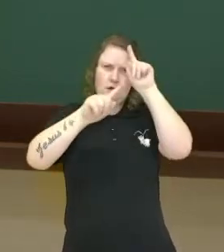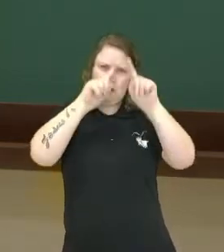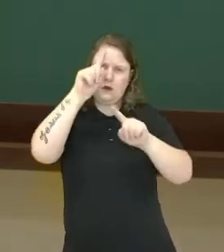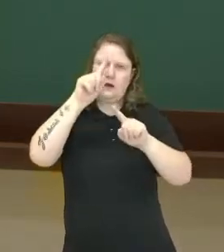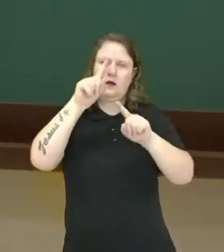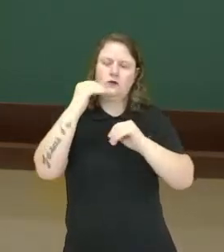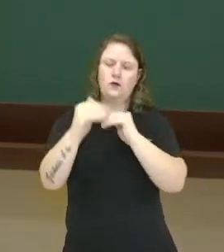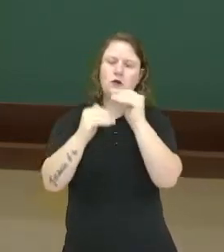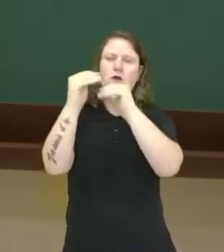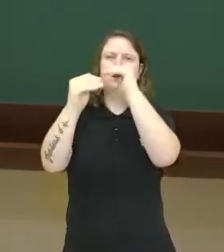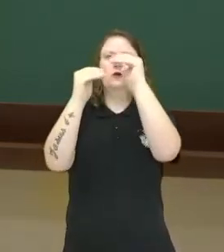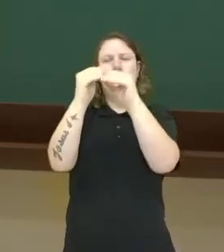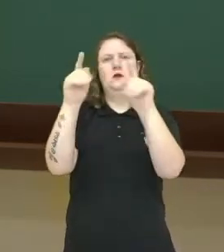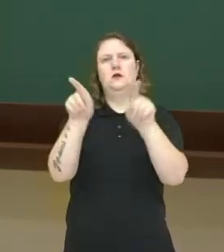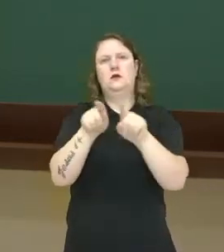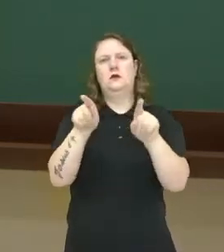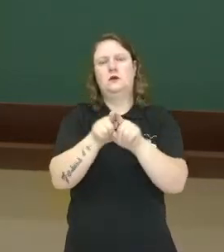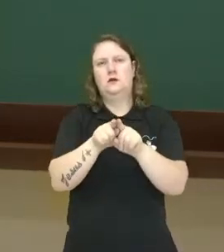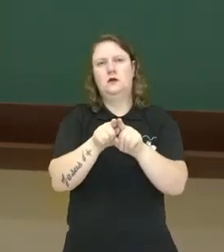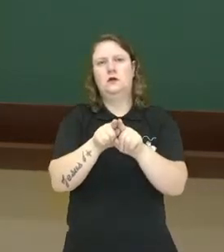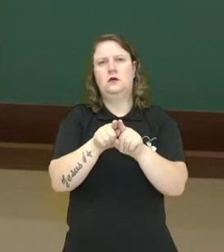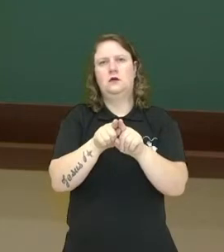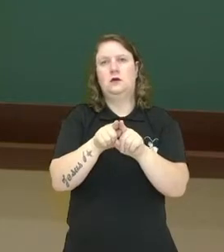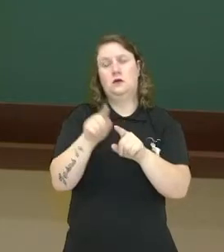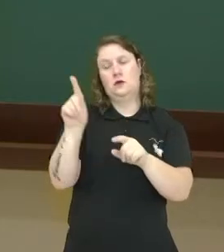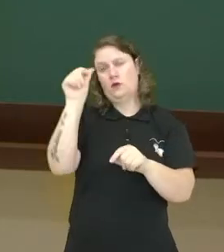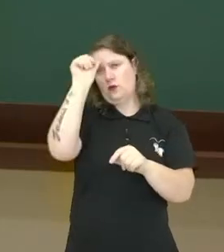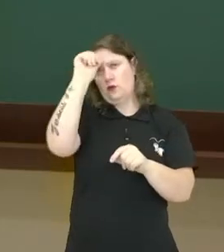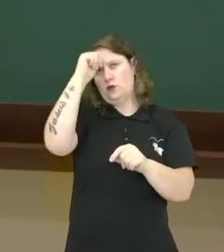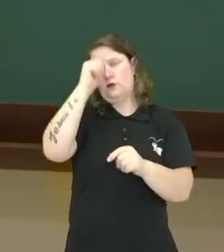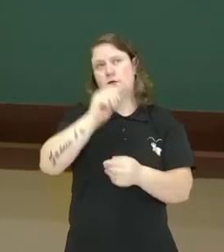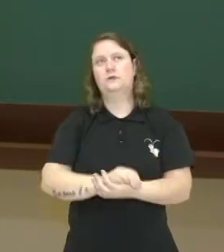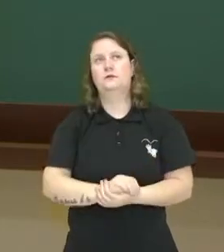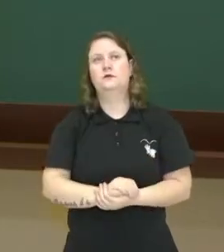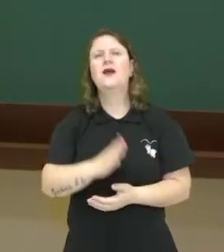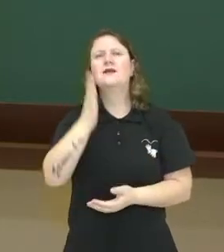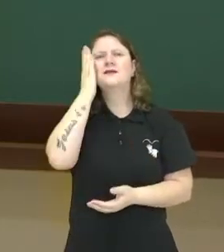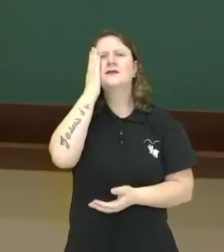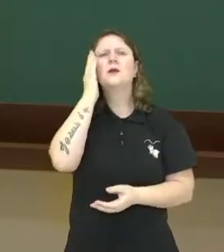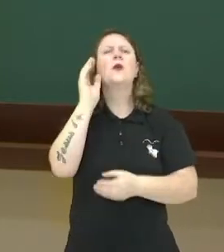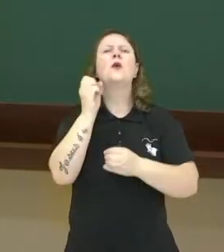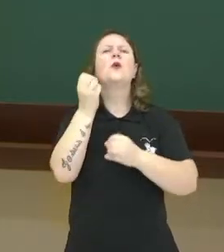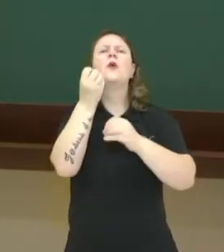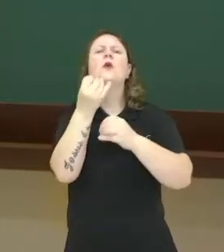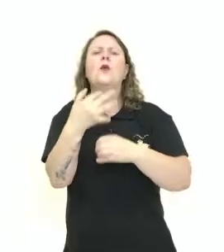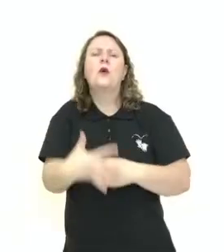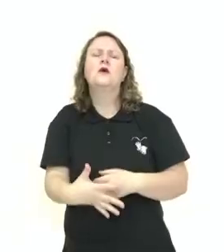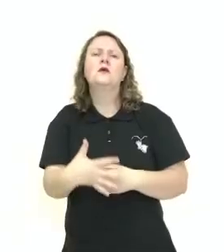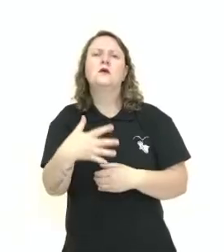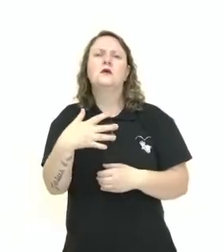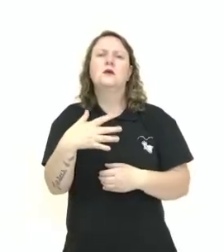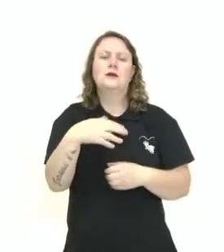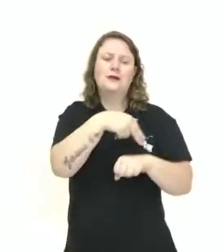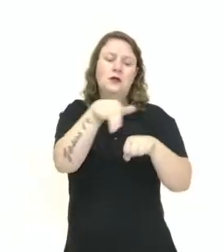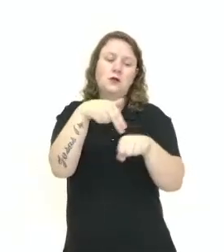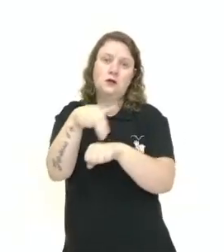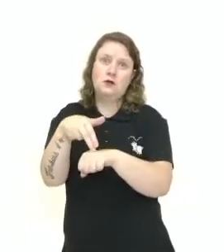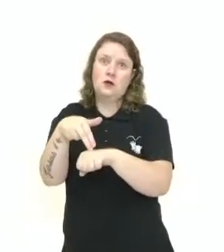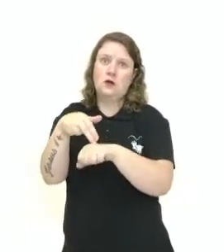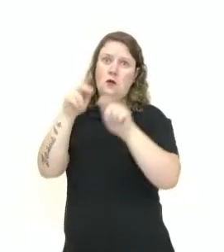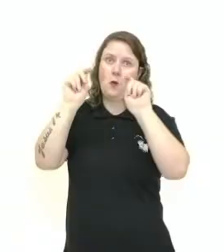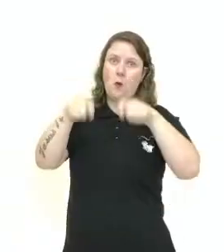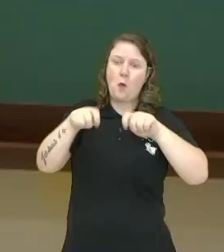potências emergentes, como é o caso da Índia, né? Você sabe quais são as nações consideradas potências